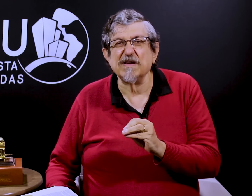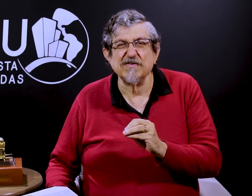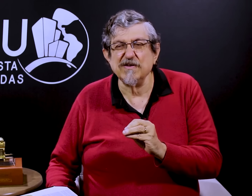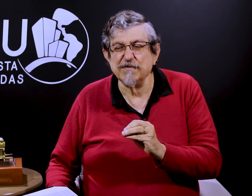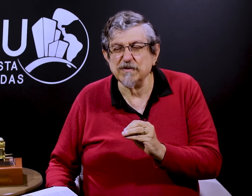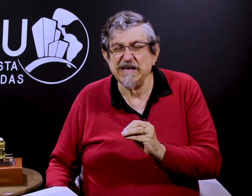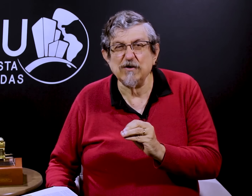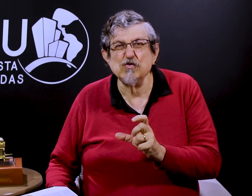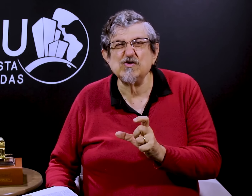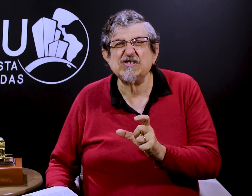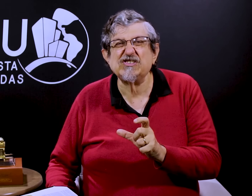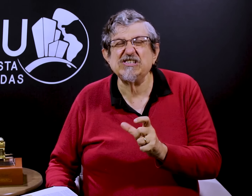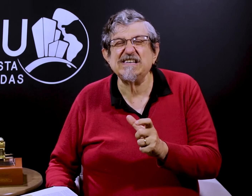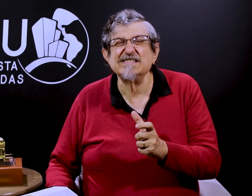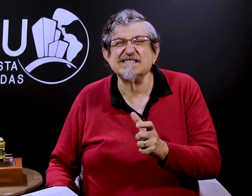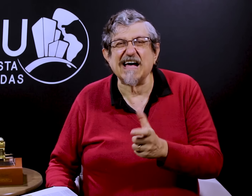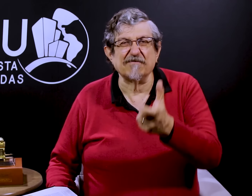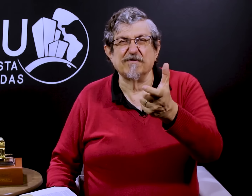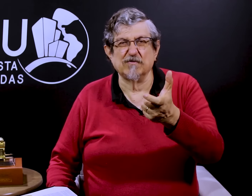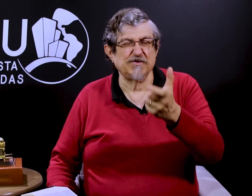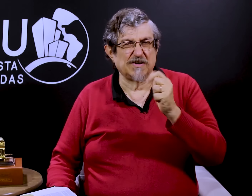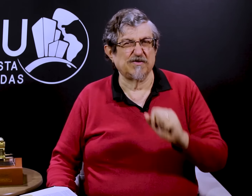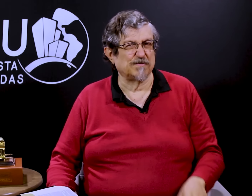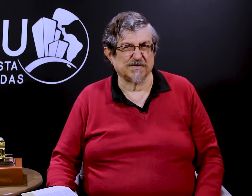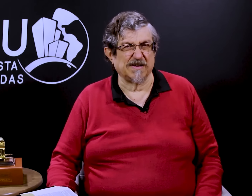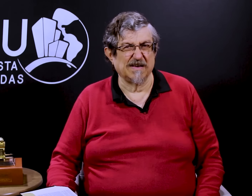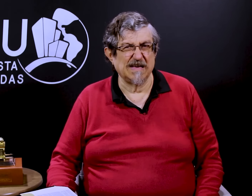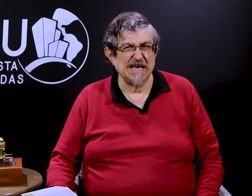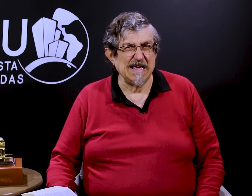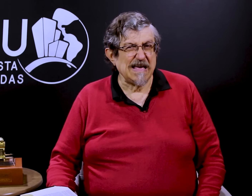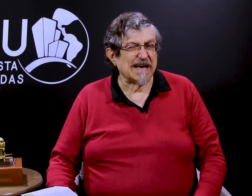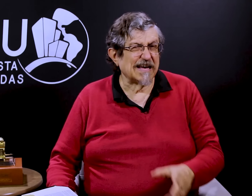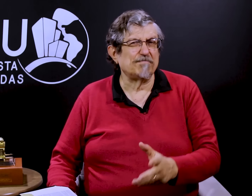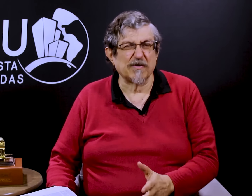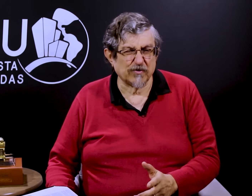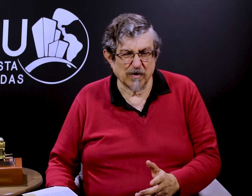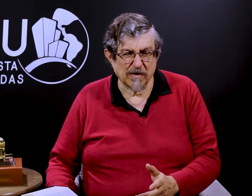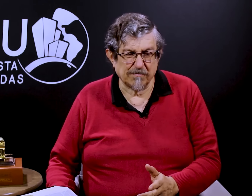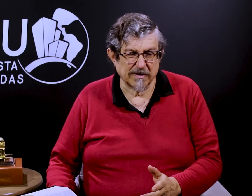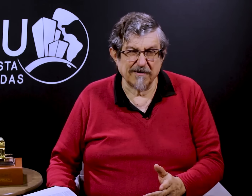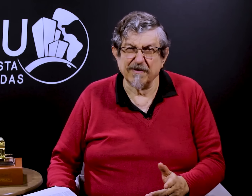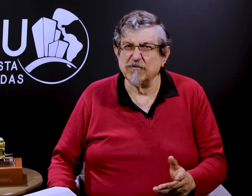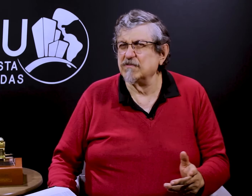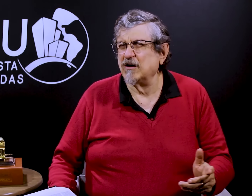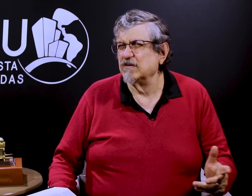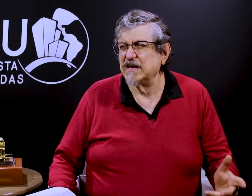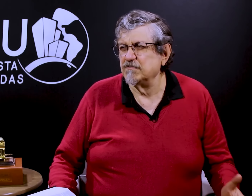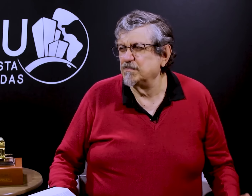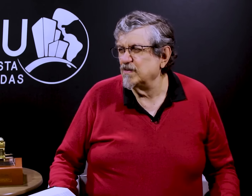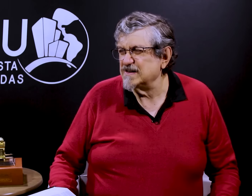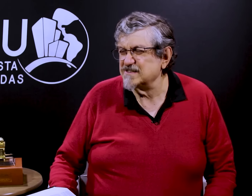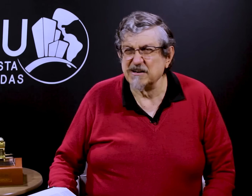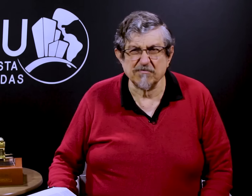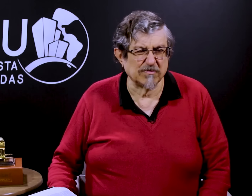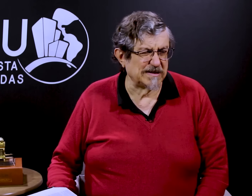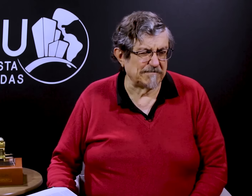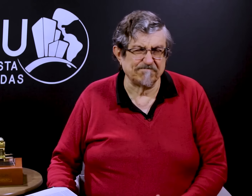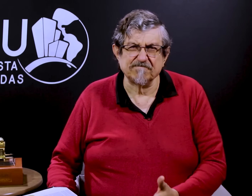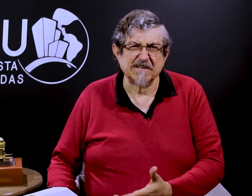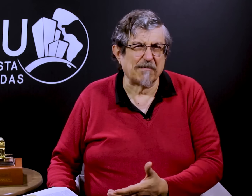desprezível e utilizável diante de você e aquela pessoa porque vê alguém por